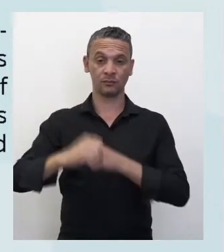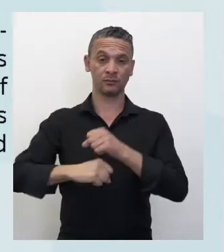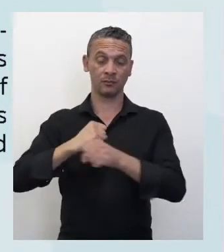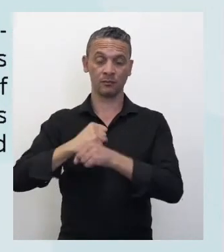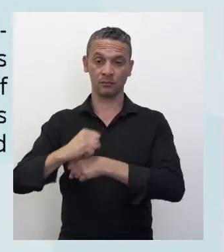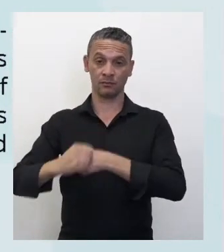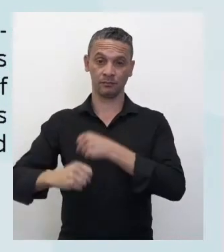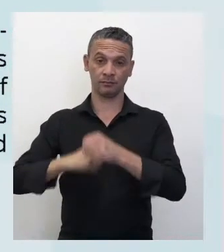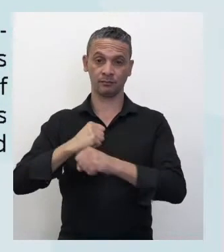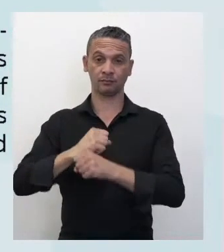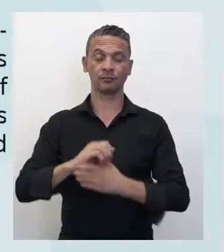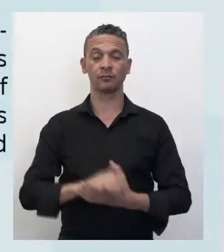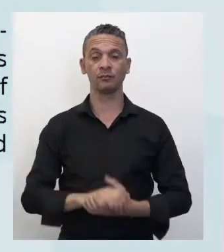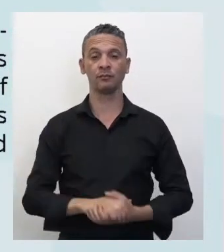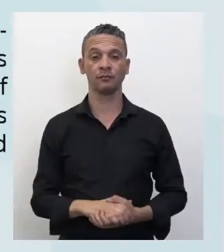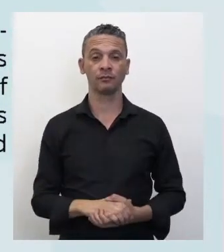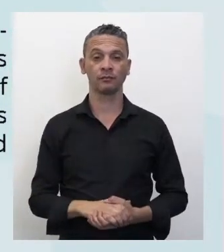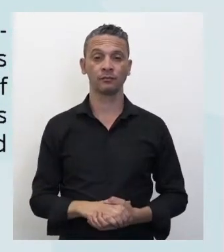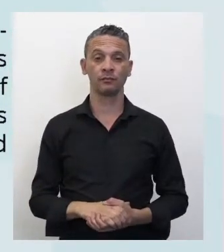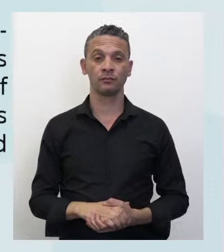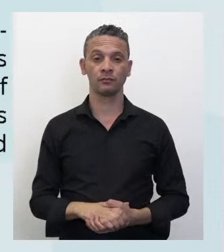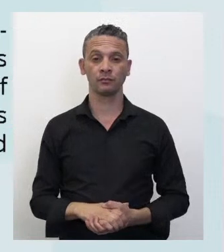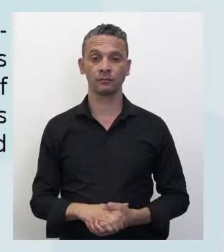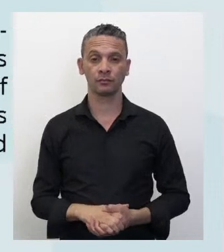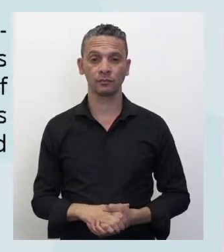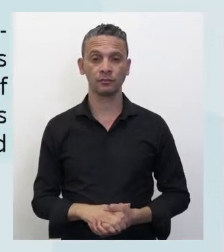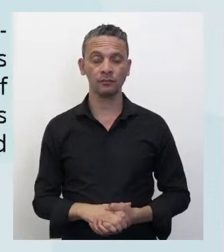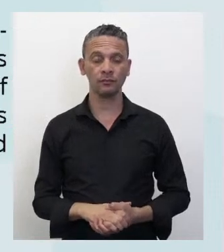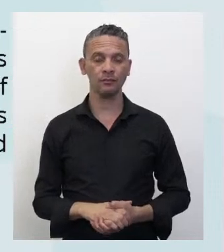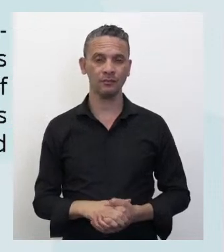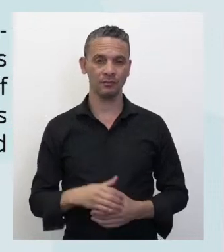materials used in the EU in 2007, dos